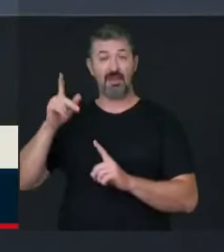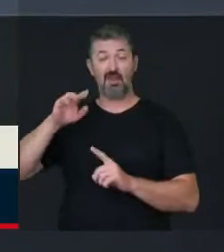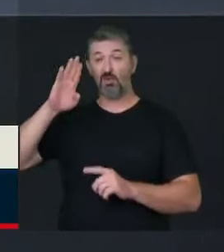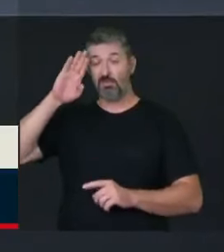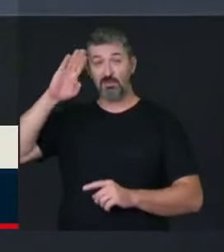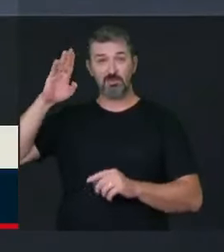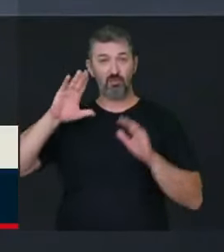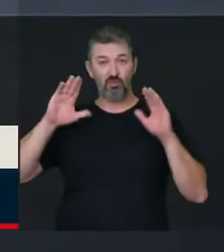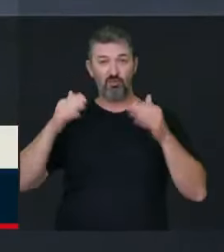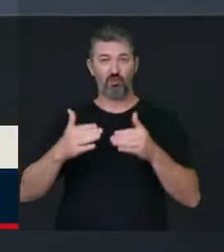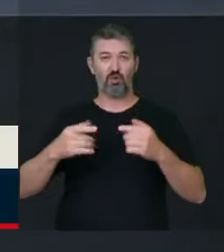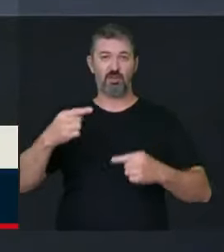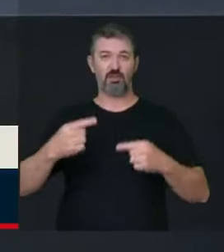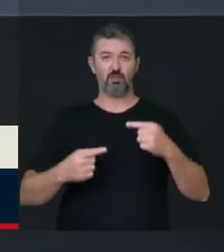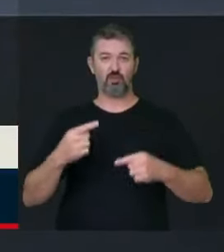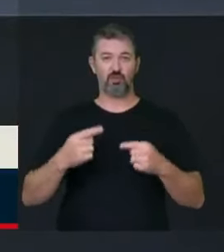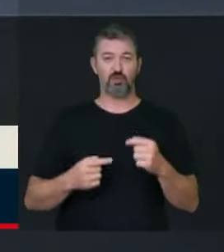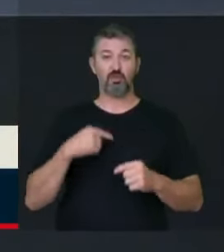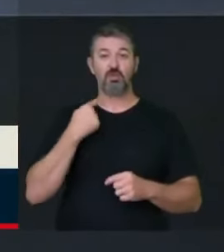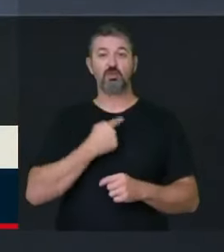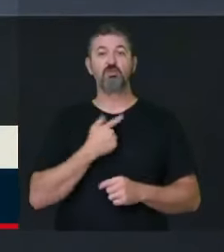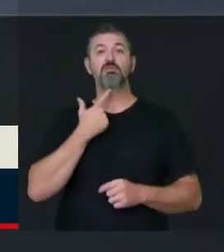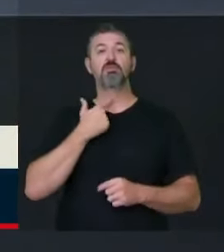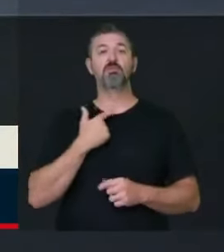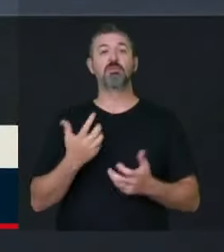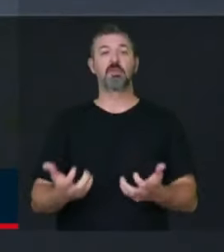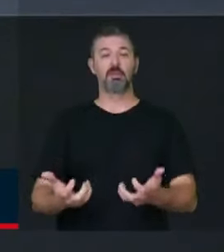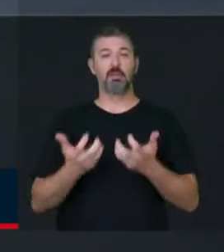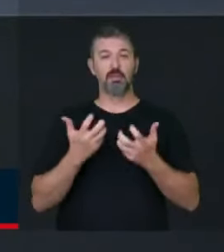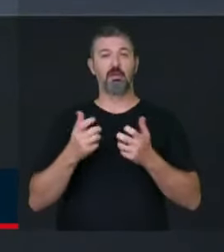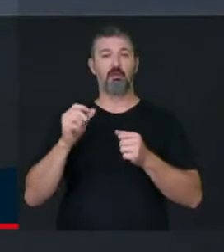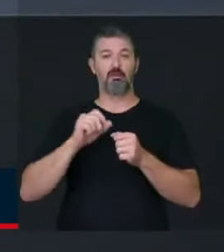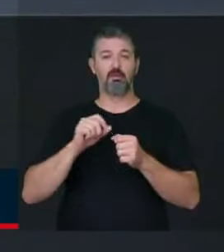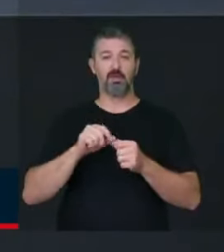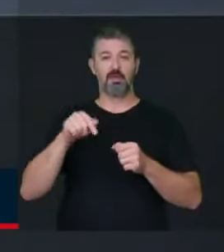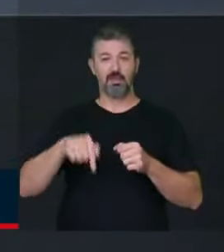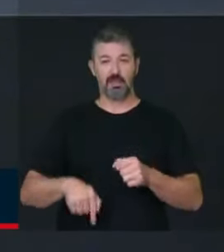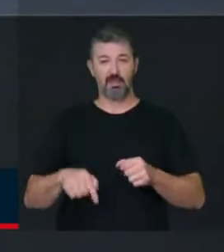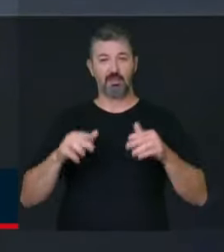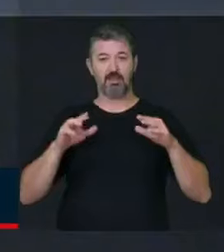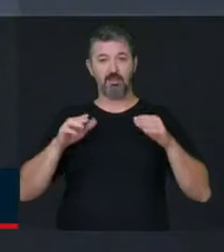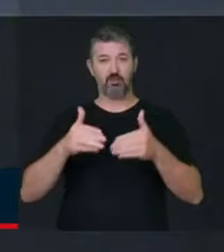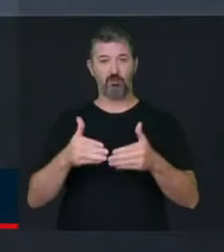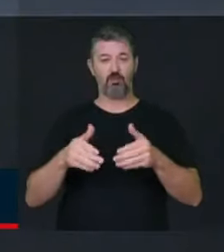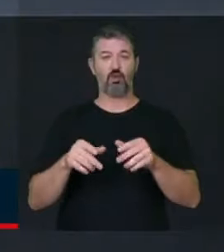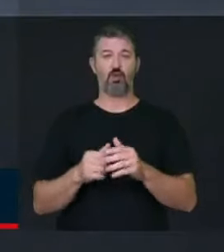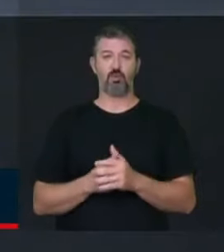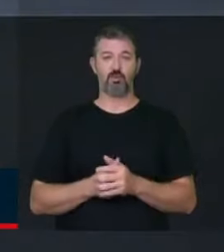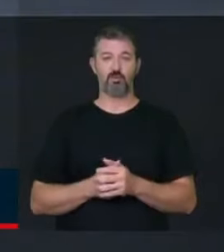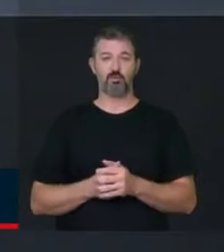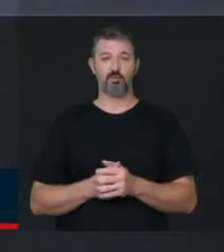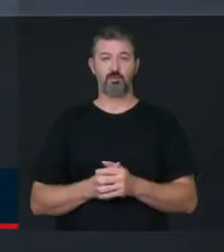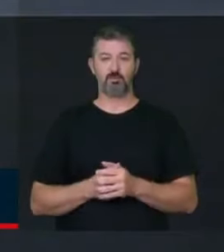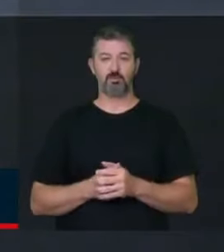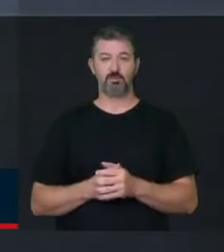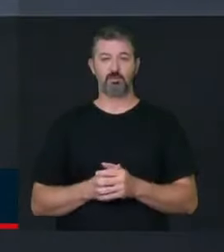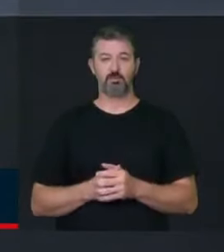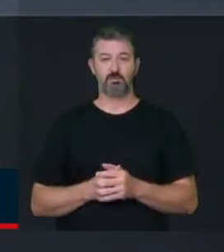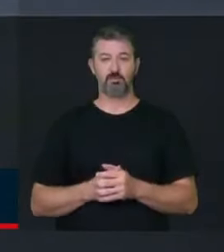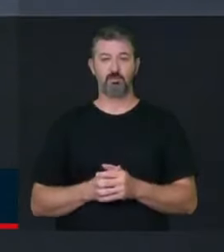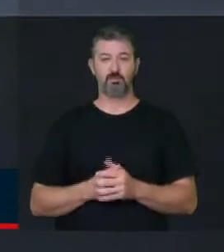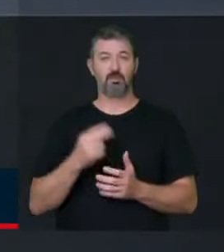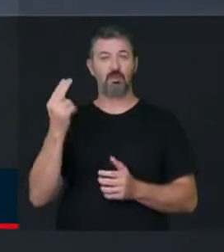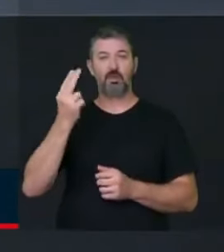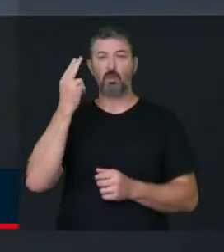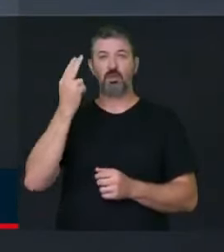das discussões que pretendemos promover neste fórum e na cúpula. Não há como